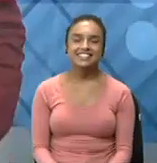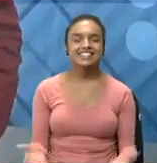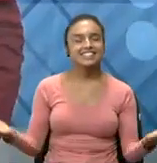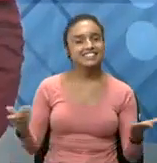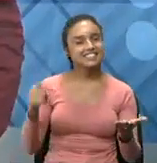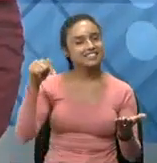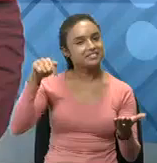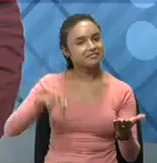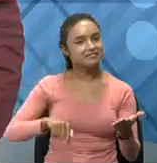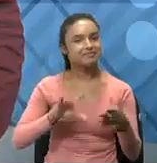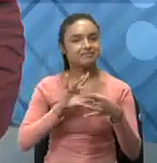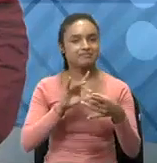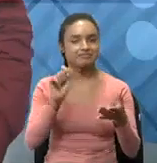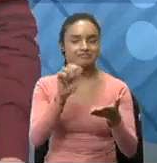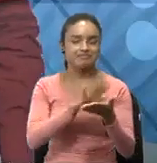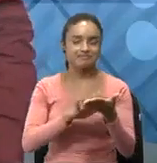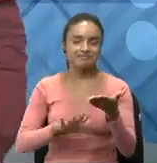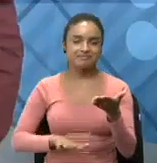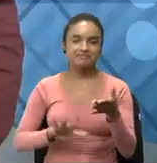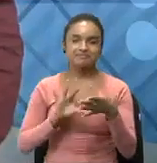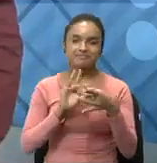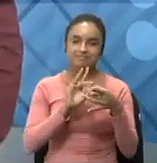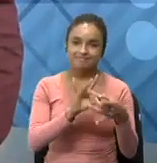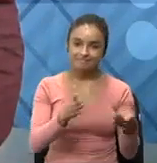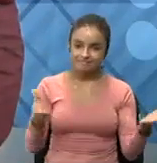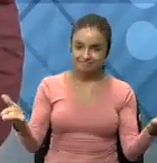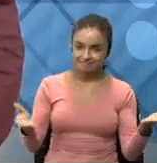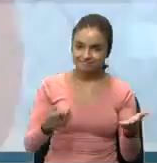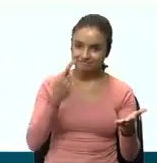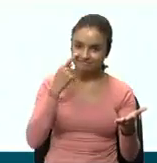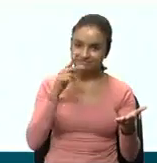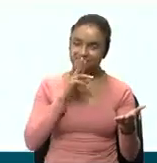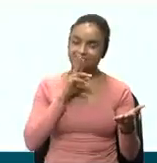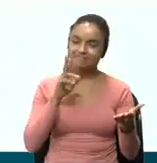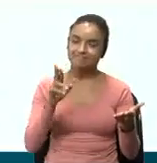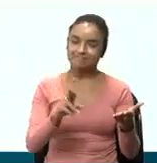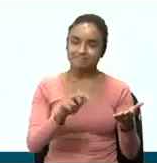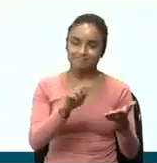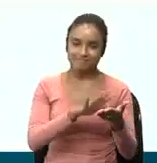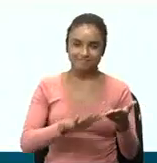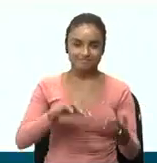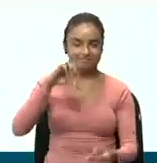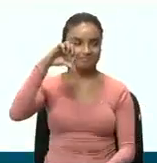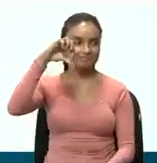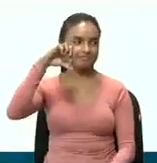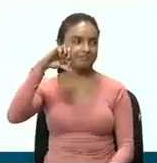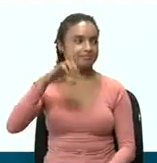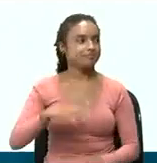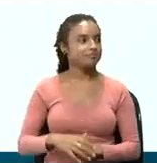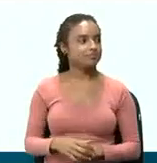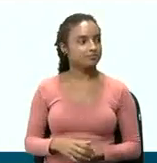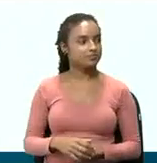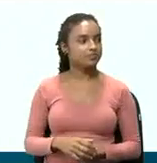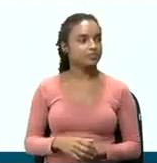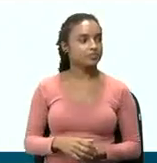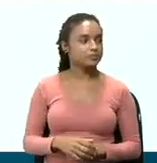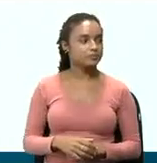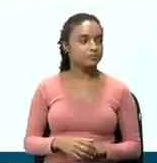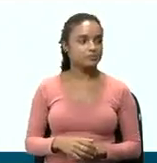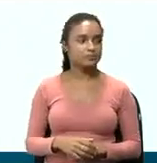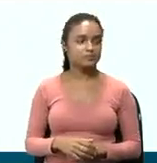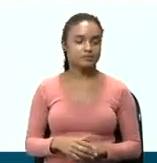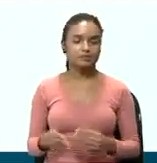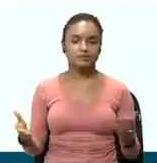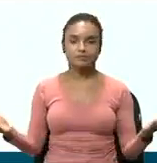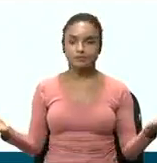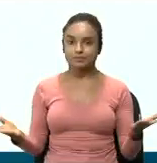retomando então da atividade, nós vamos então agora ao quadro resolver o exercício 9. Então é o seguinte,